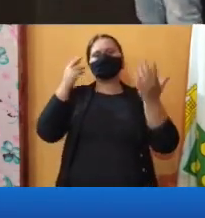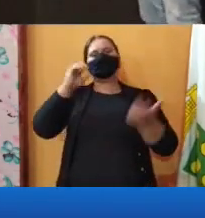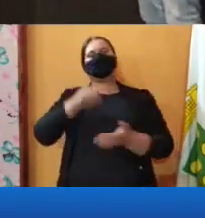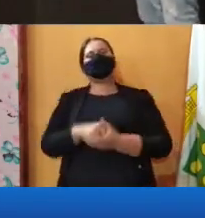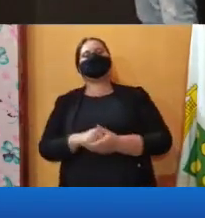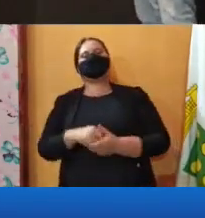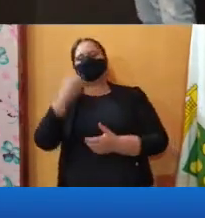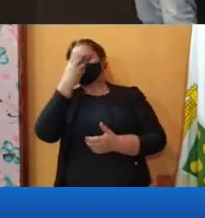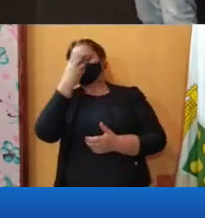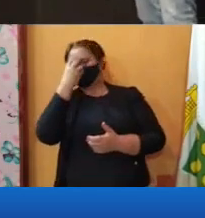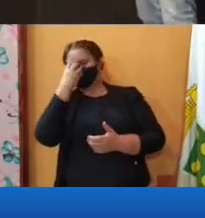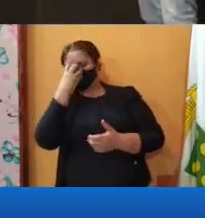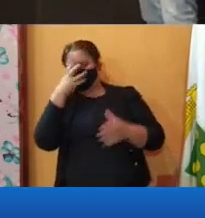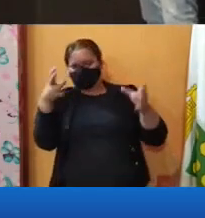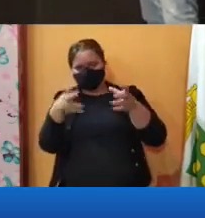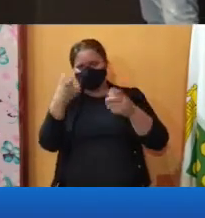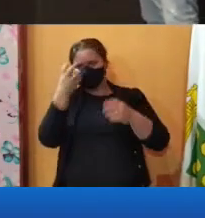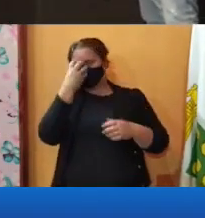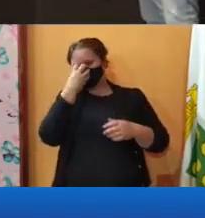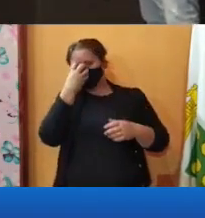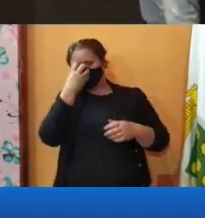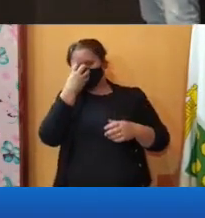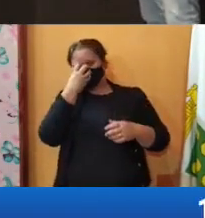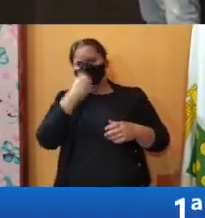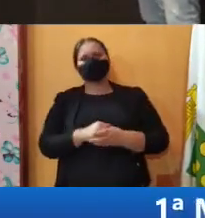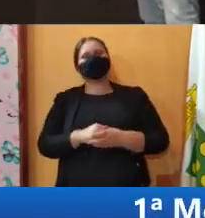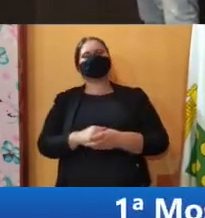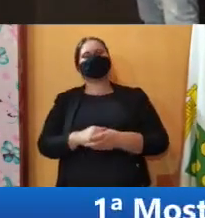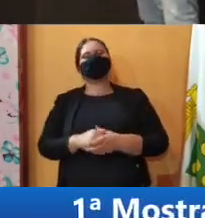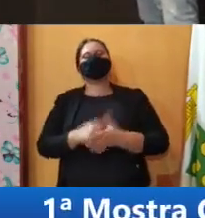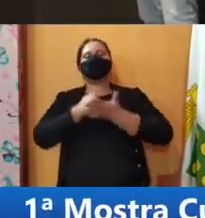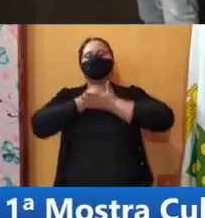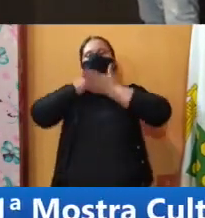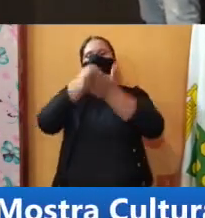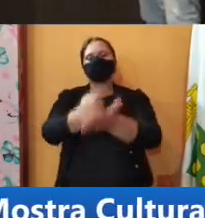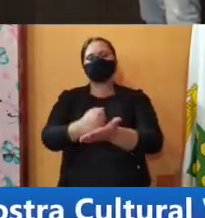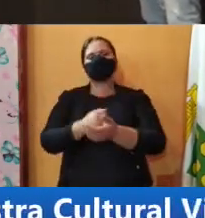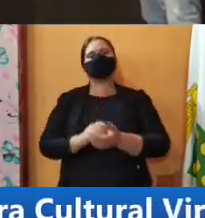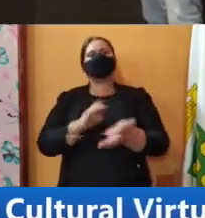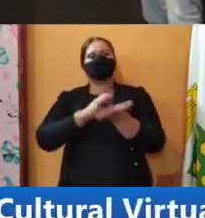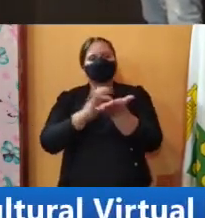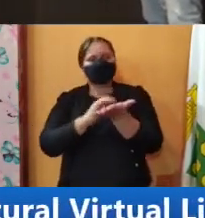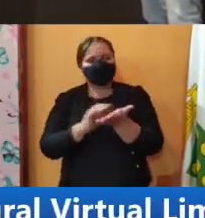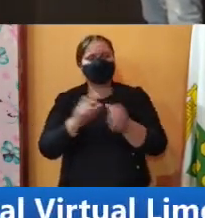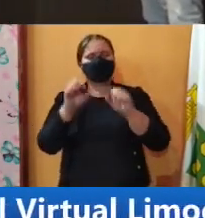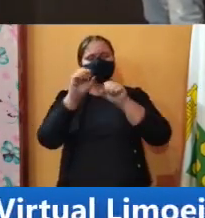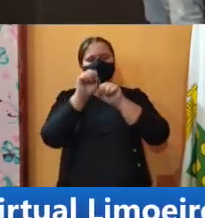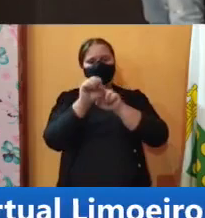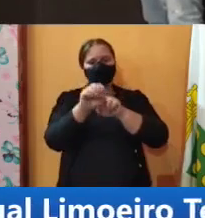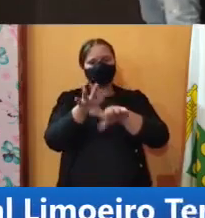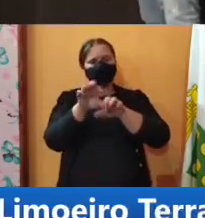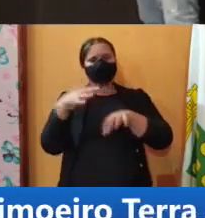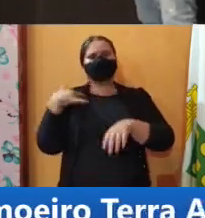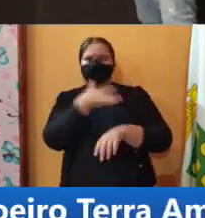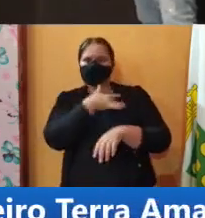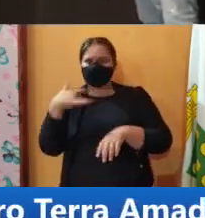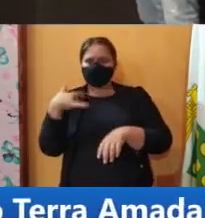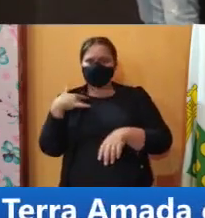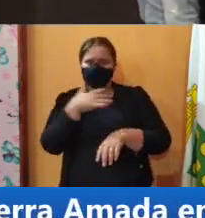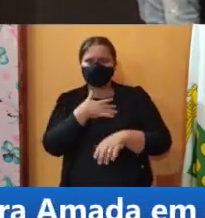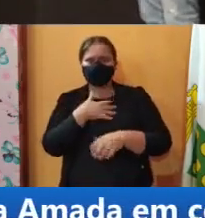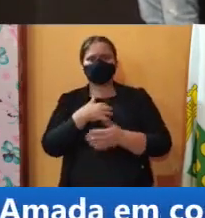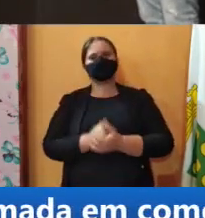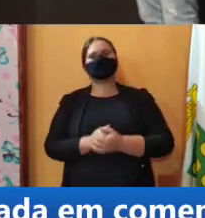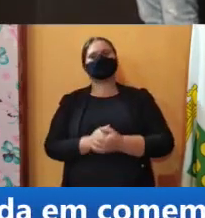além da academia, da saúde, que eu quero lhe convidar para voltar, meu irmão, com toda a força para dentro